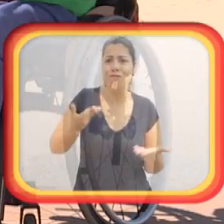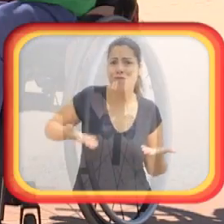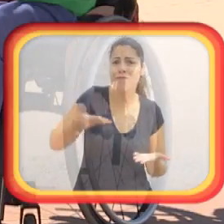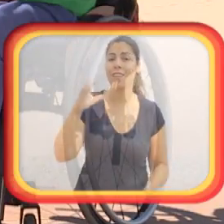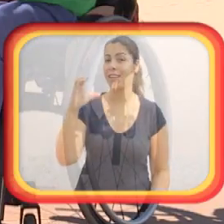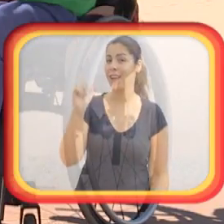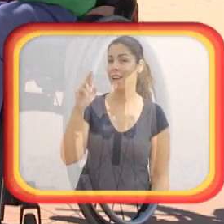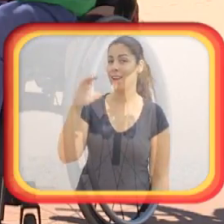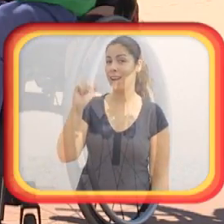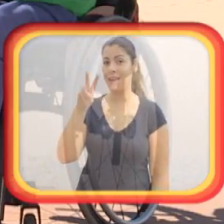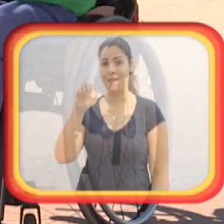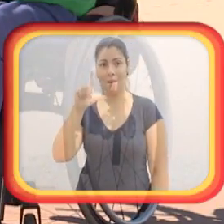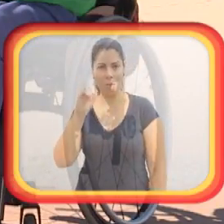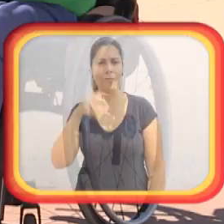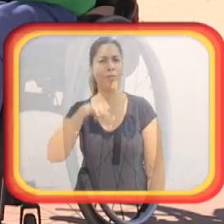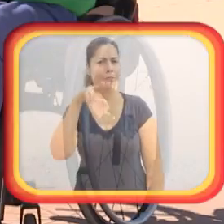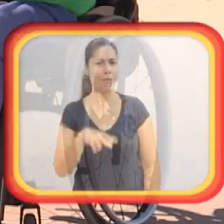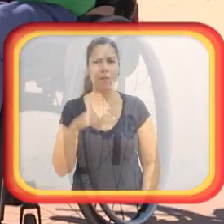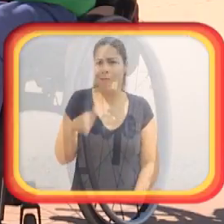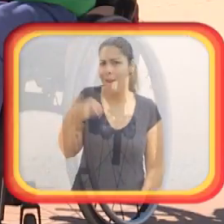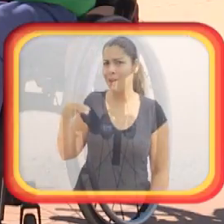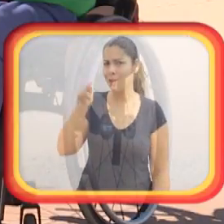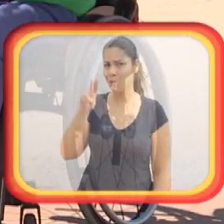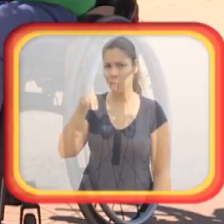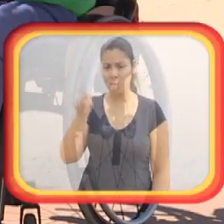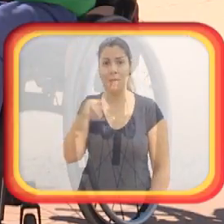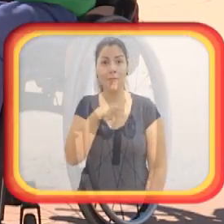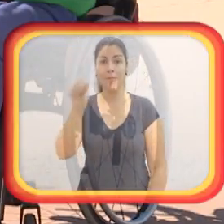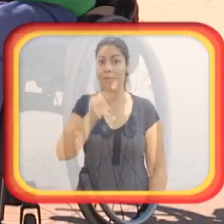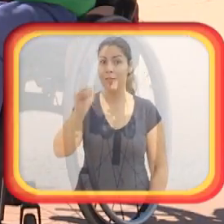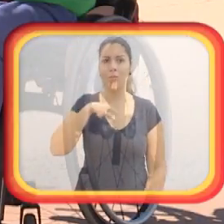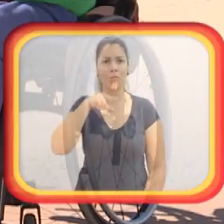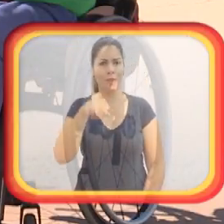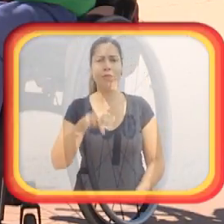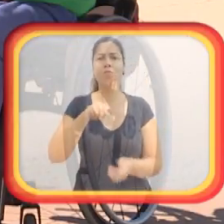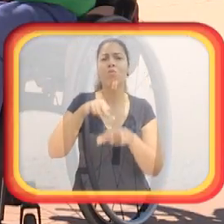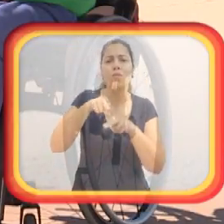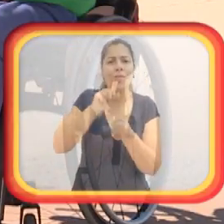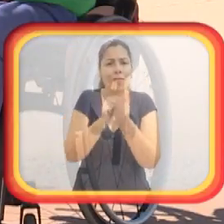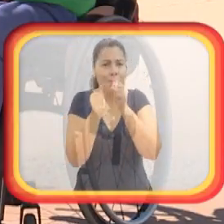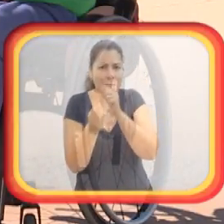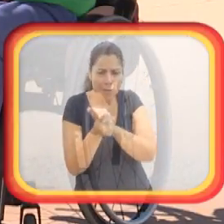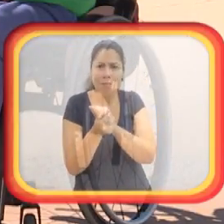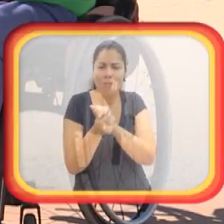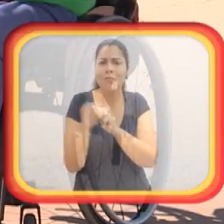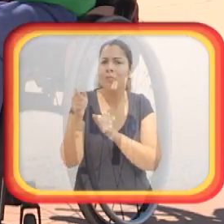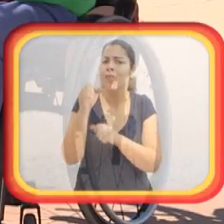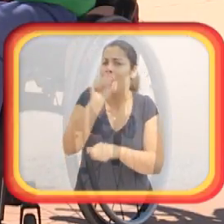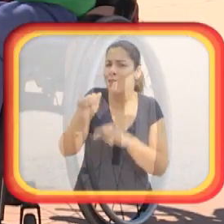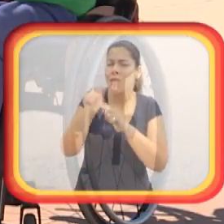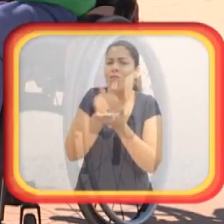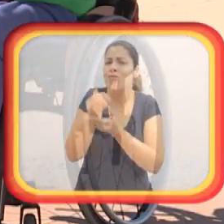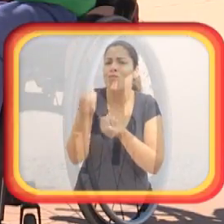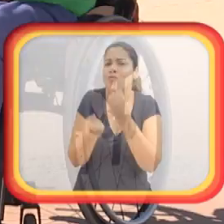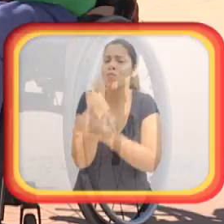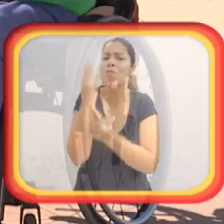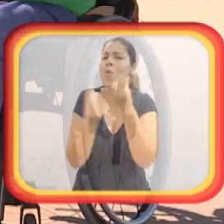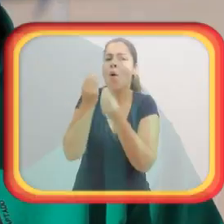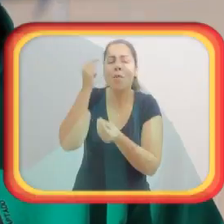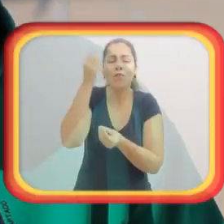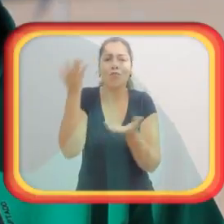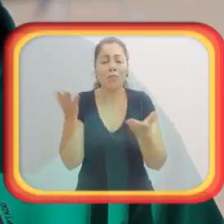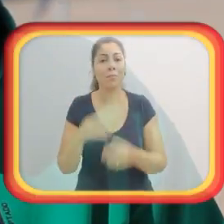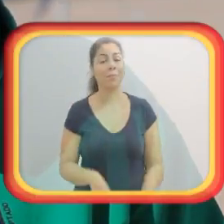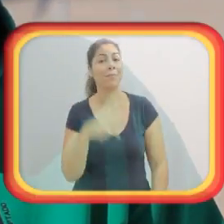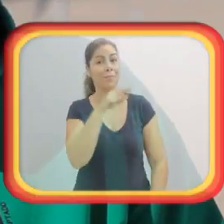Zé Luiz Pacheco e sou o cadeirante. Estamos hoje em Carcavelos, em Portugal. Ao meu lado, Nuno, presidente